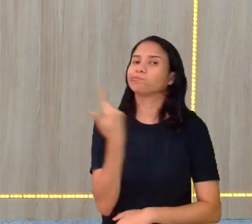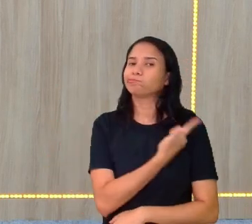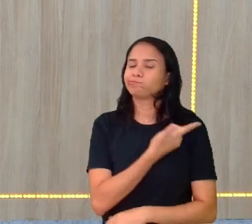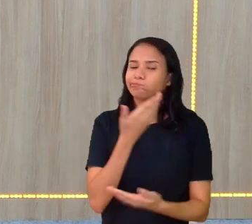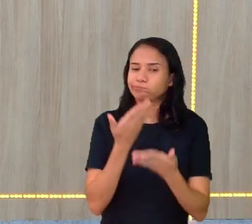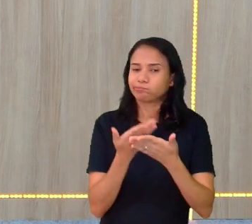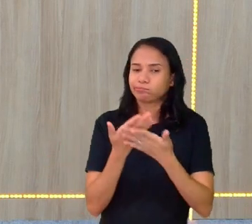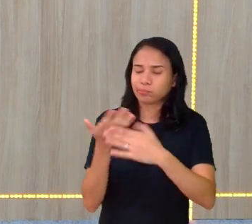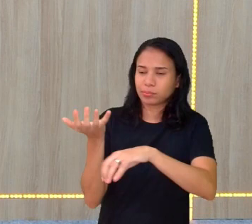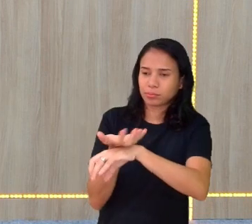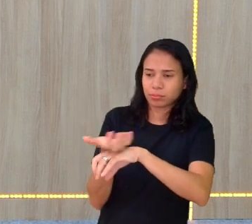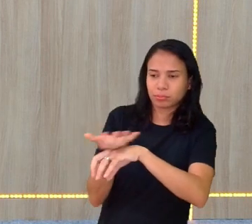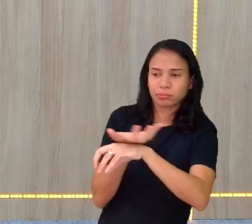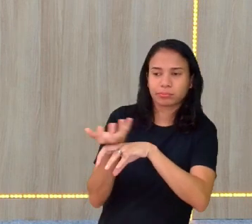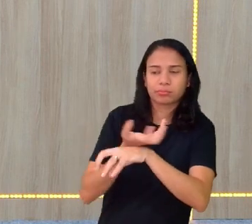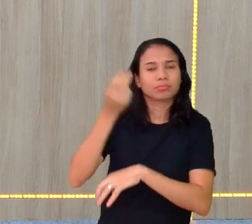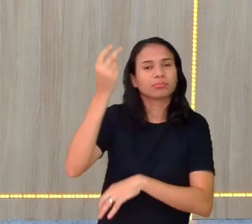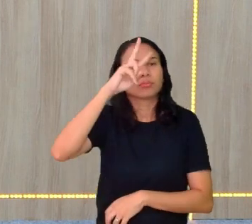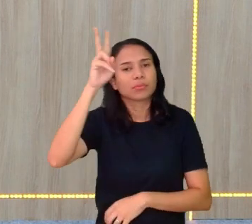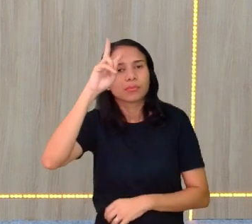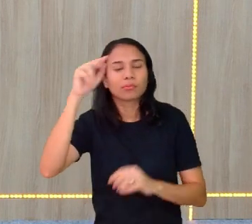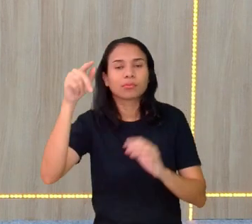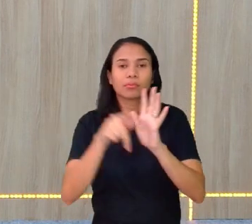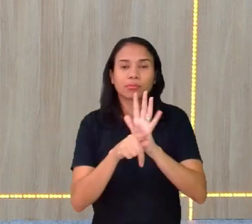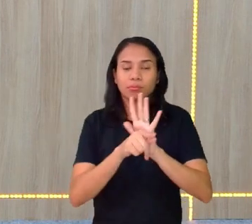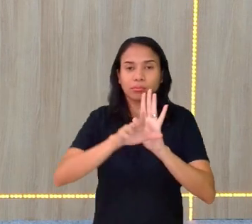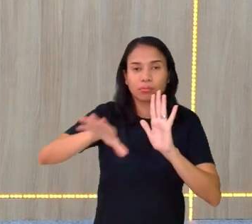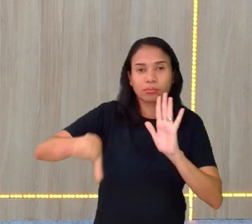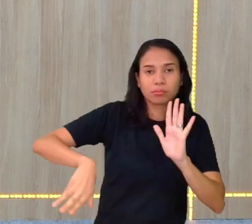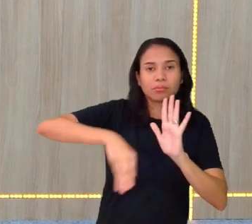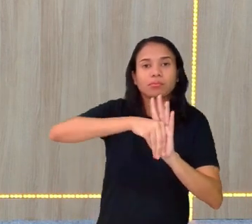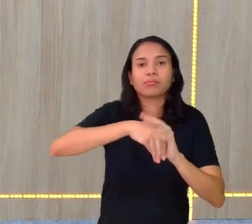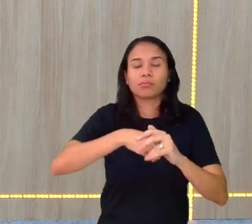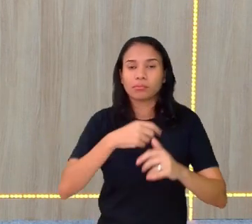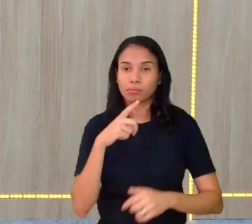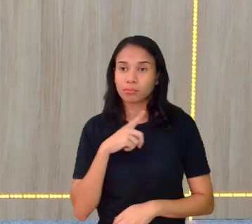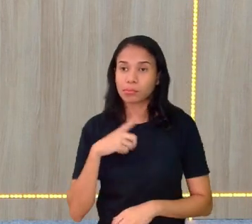uma disciplina, né, um componente curricular, melhor